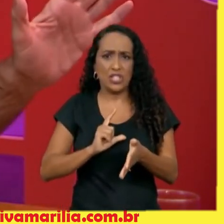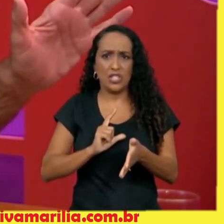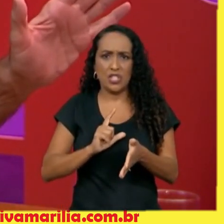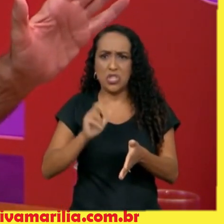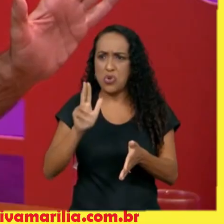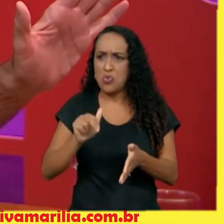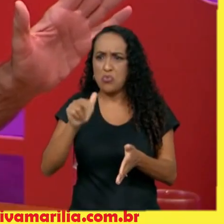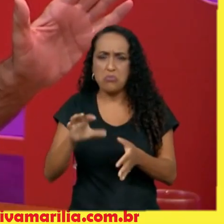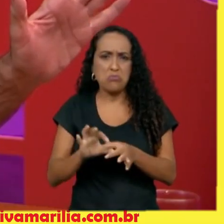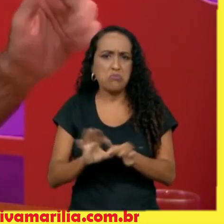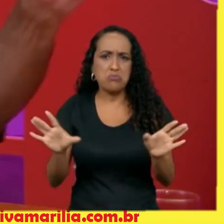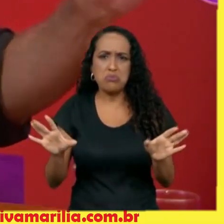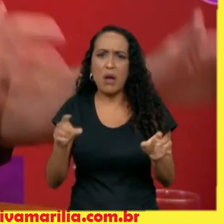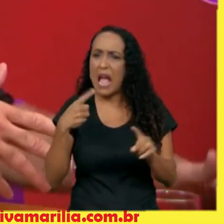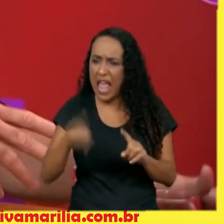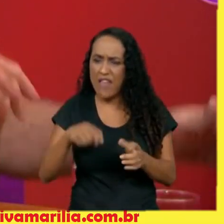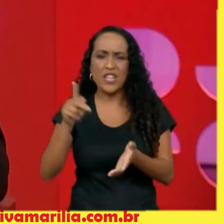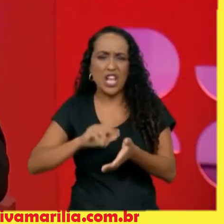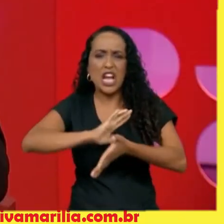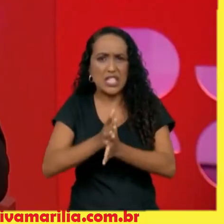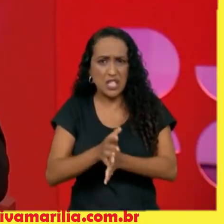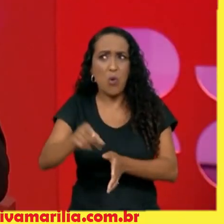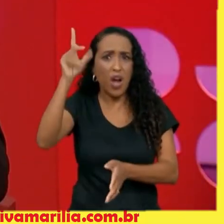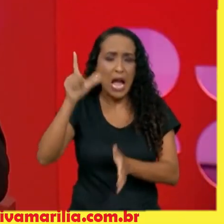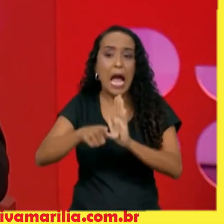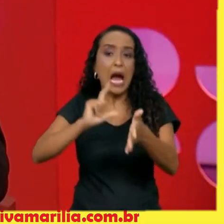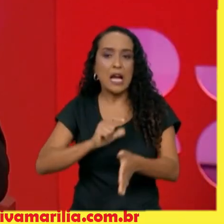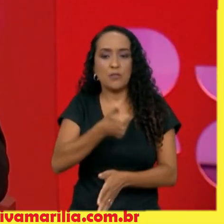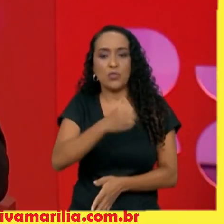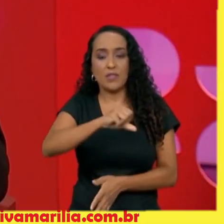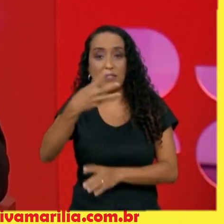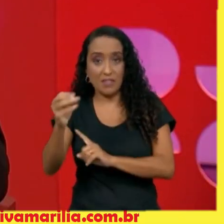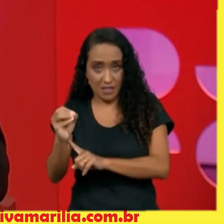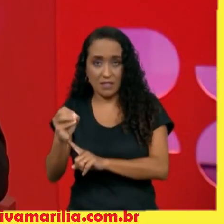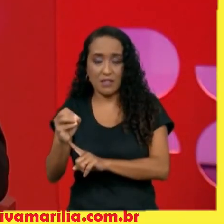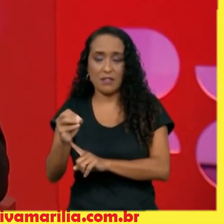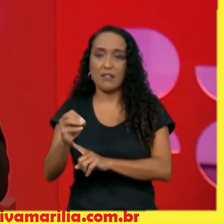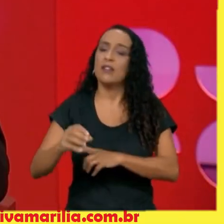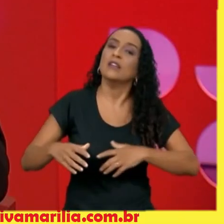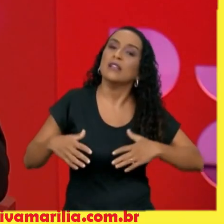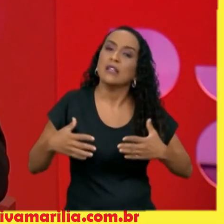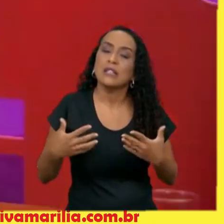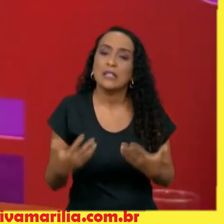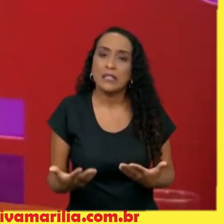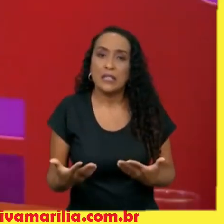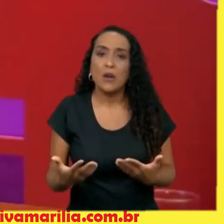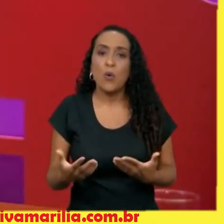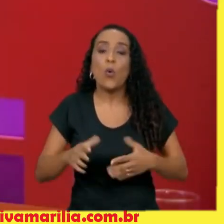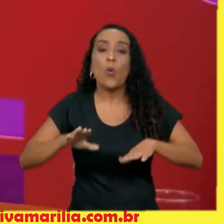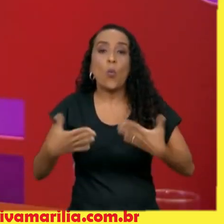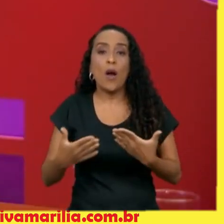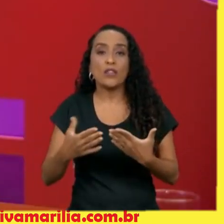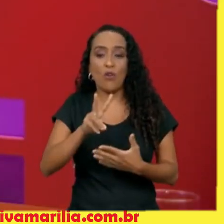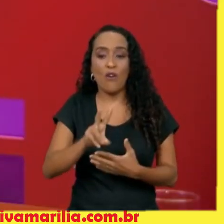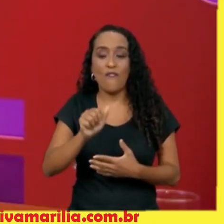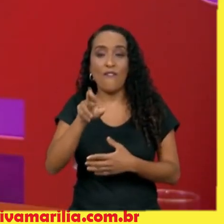país abertamente racista. Né? Dizer, quando o negro é a lata de lixo, é o criminoso, é não sei o quê, para. Quando Vargas